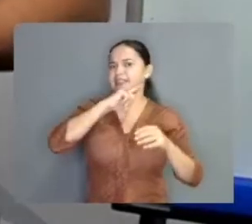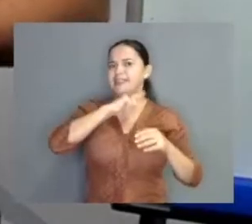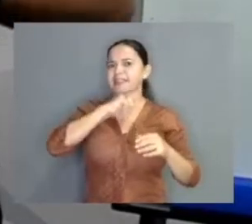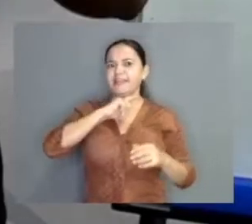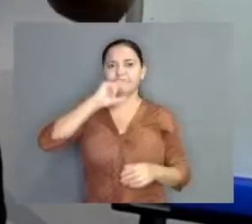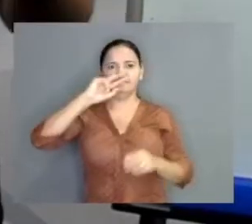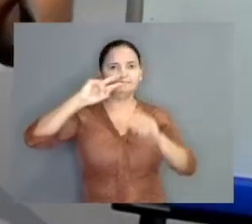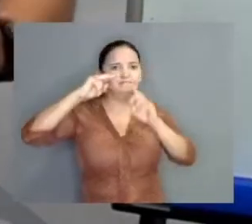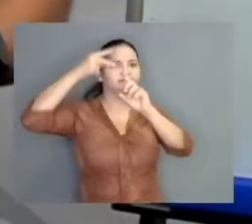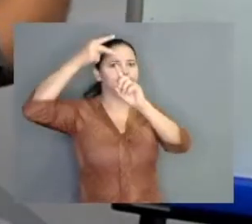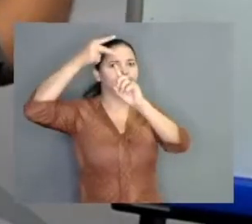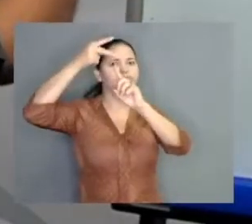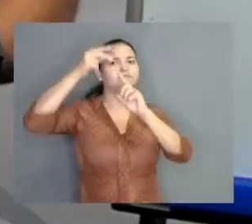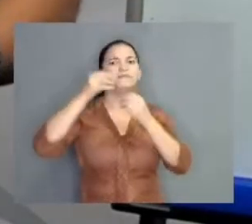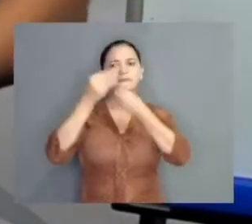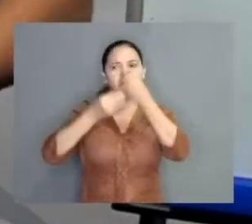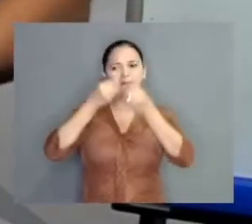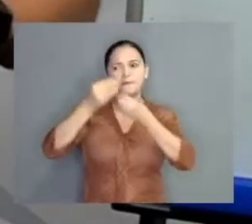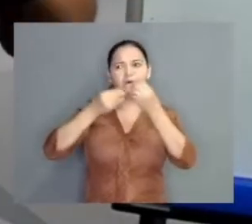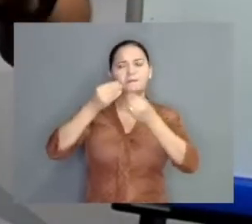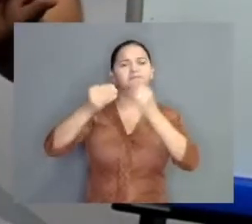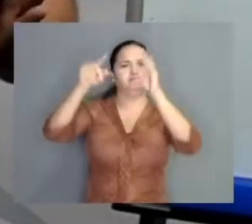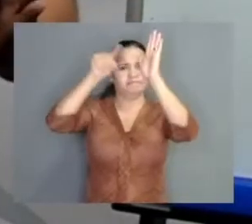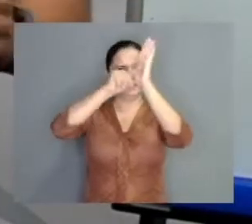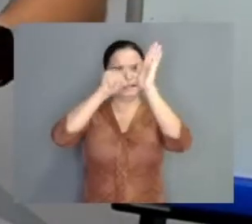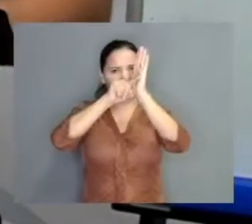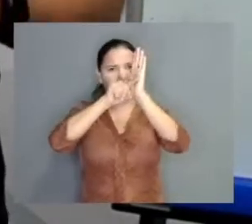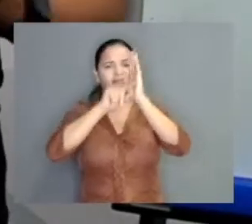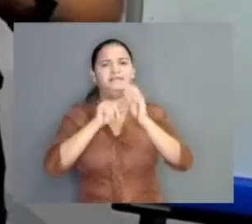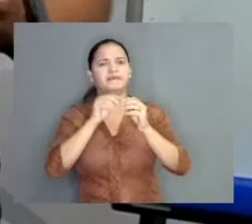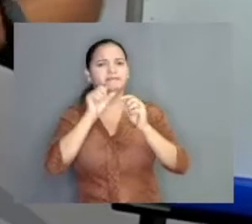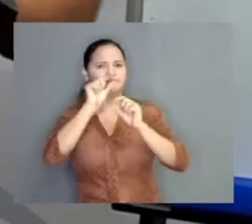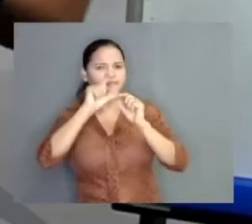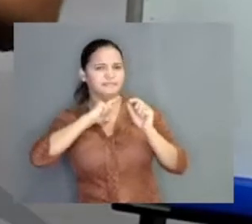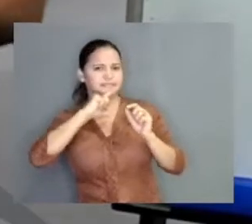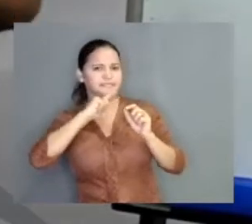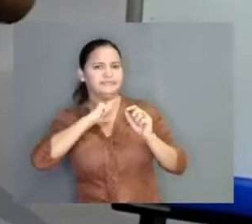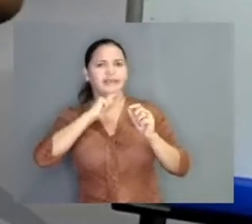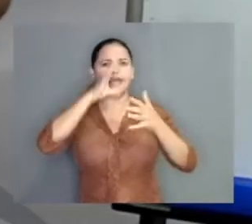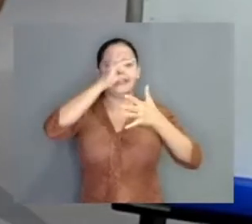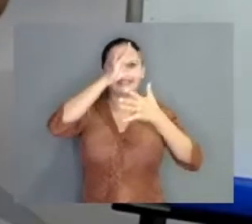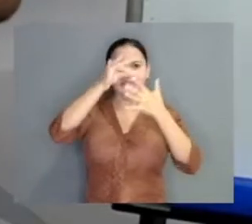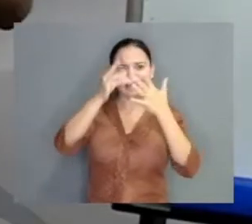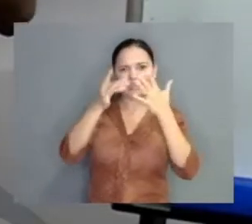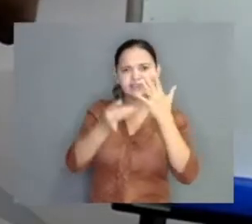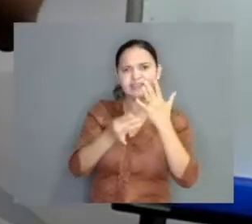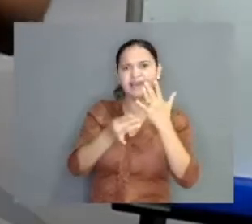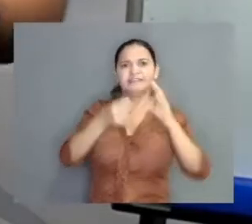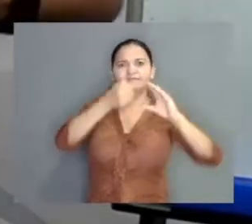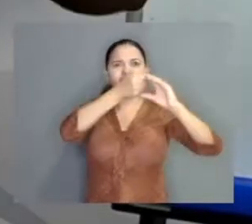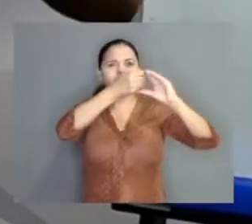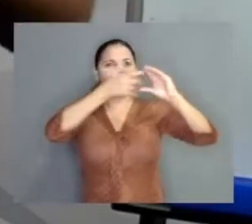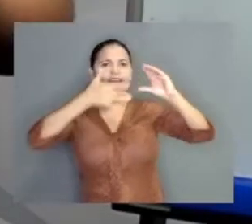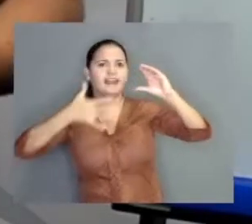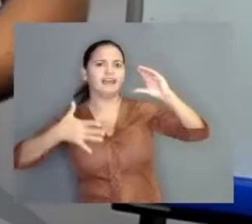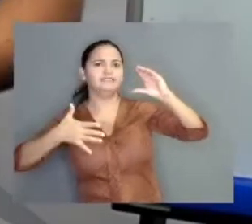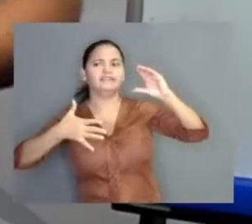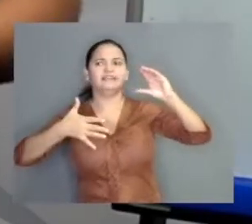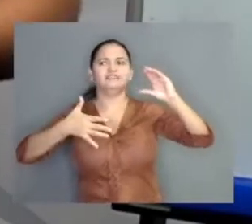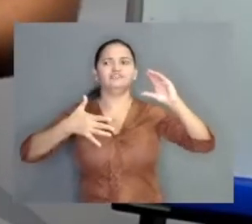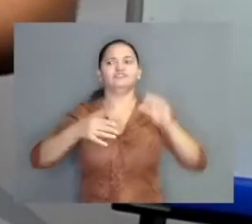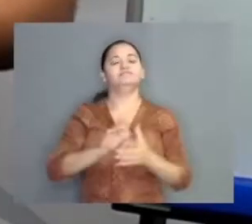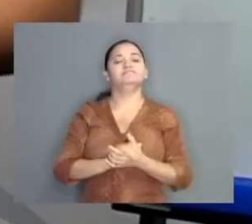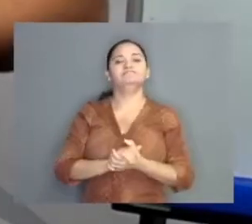cima, né, na nossa potenciação. Só que hoje, o nosso detalhe vai ser na característica do expoente